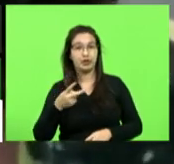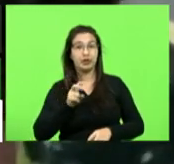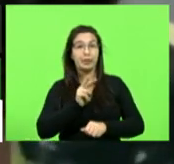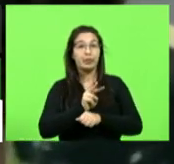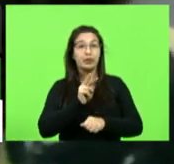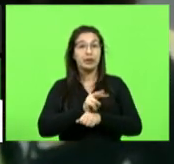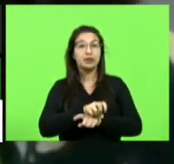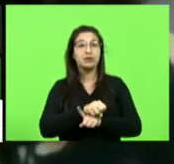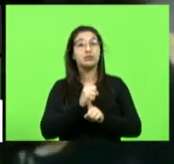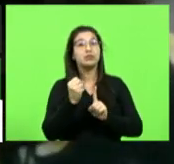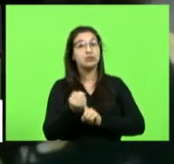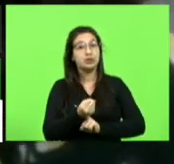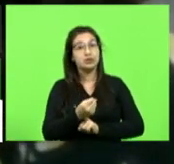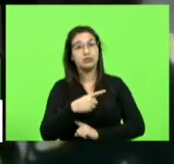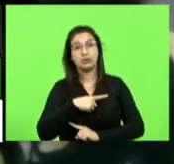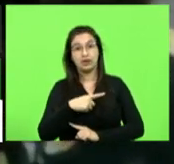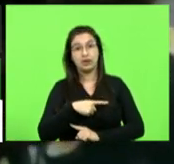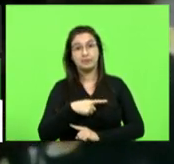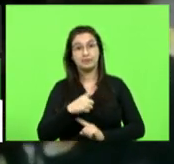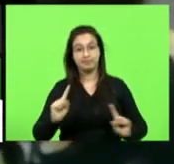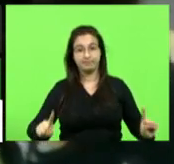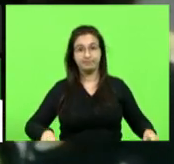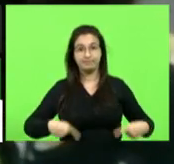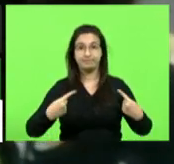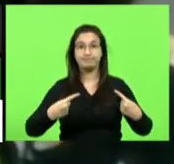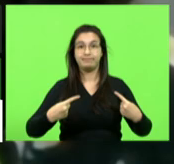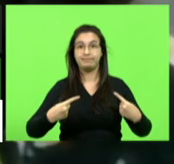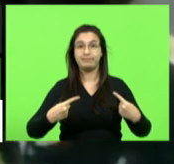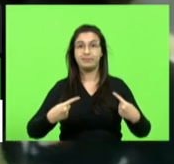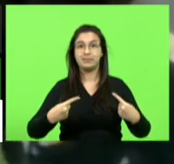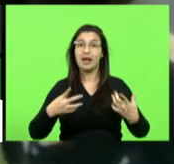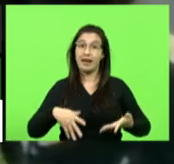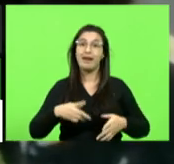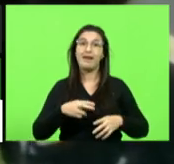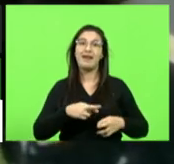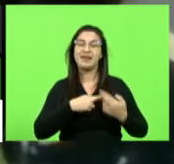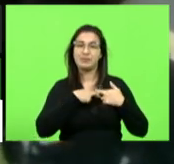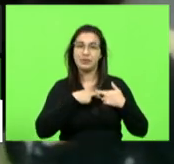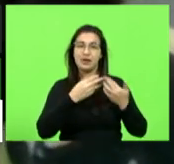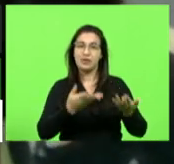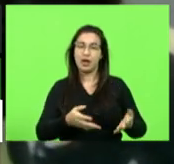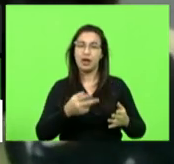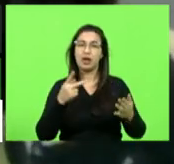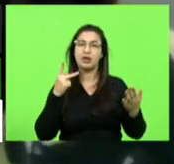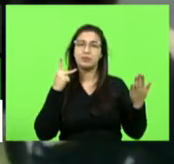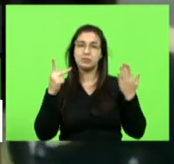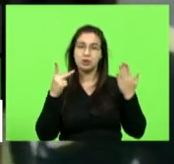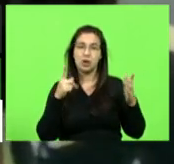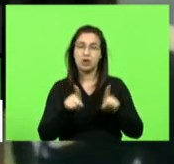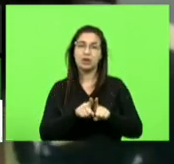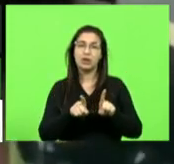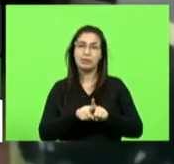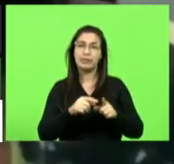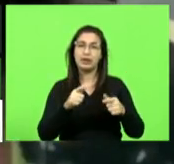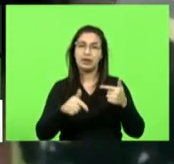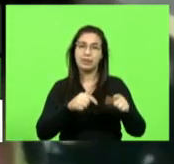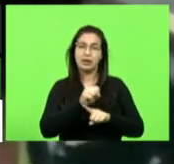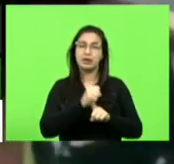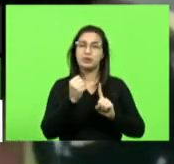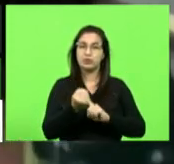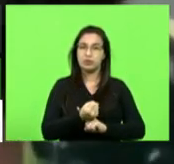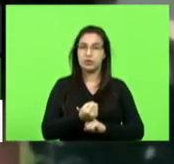e, por isso, compete, né, aos assistentes sociais e psicólogos desenvolver ações para além da sala de aula,